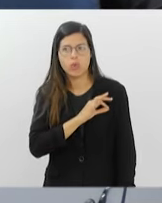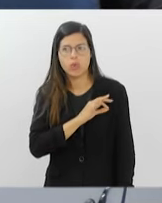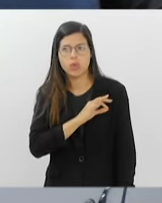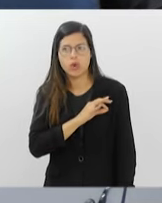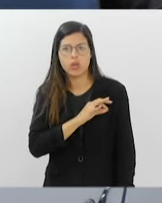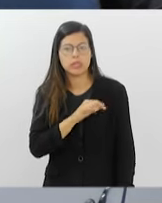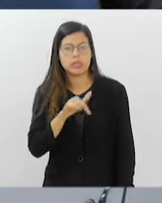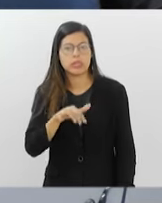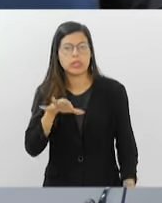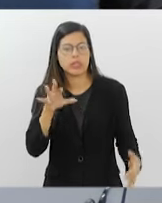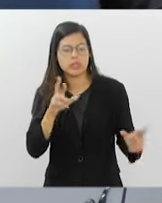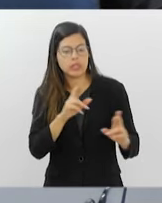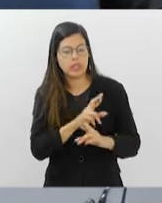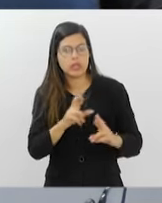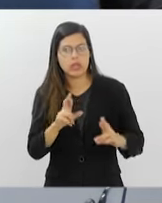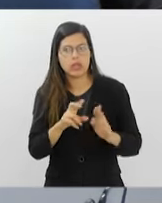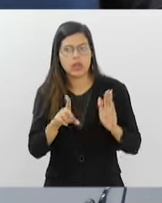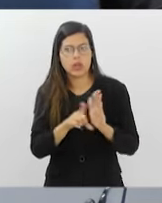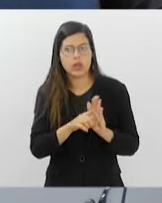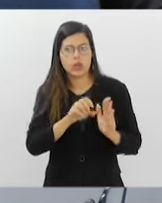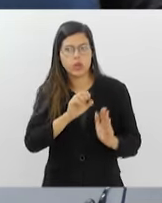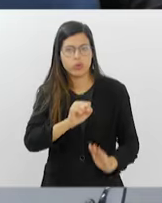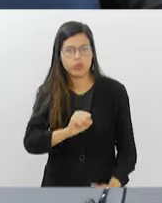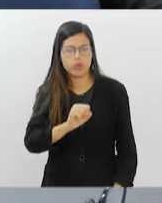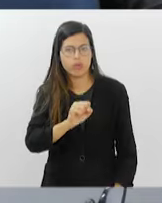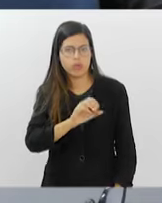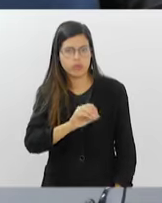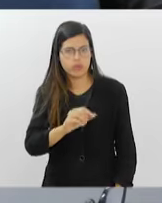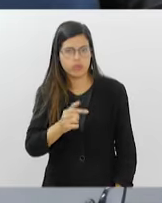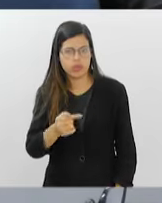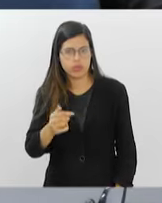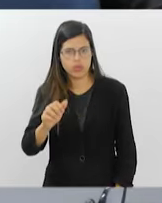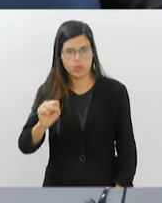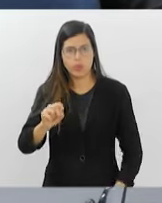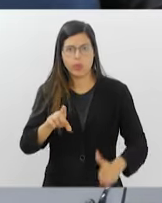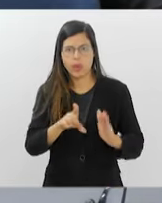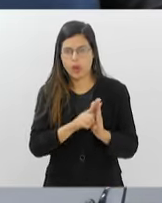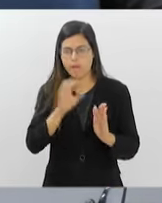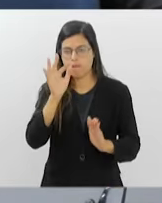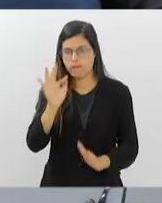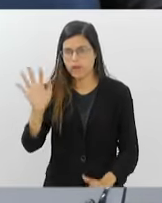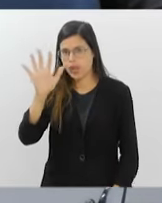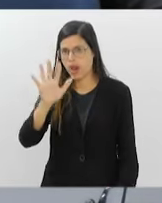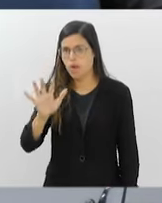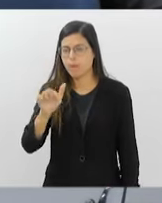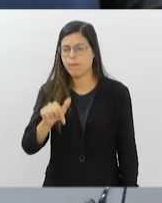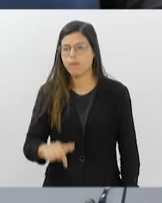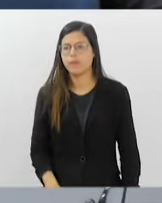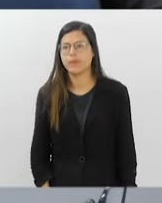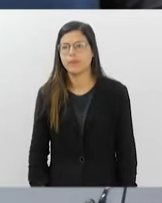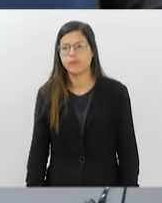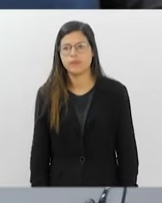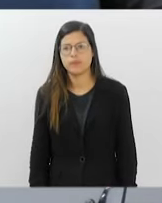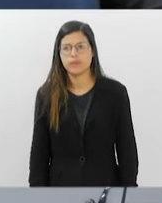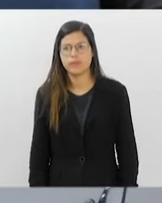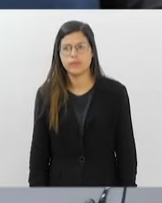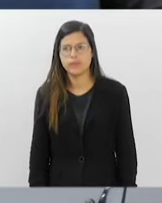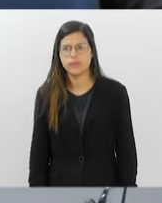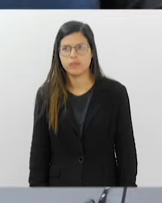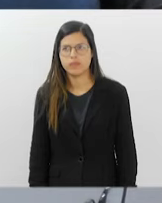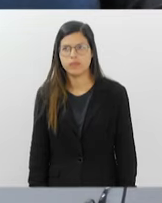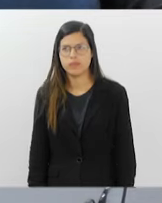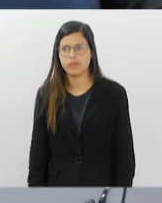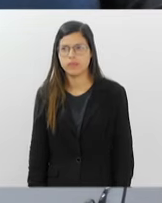consumo que a lei 8078 que é uma lei federal ela trata